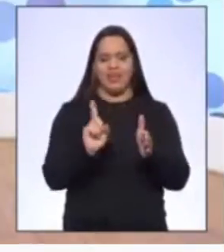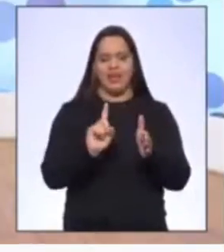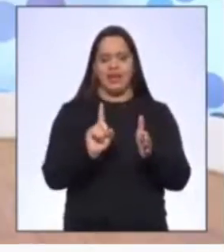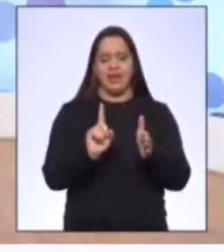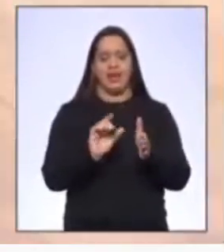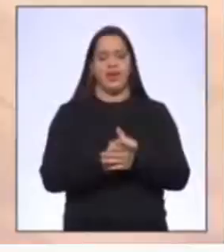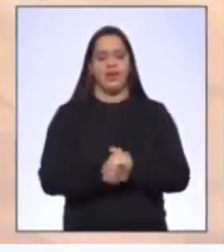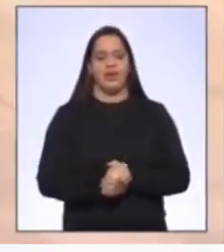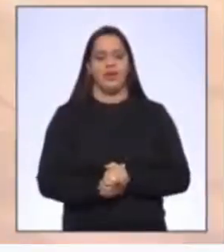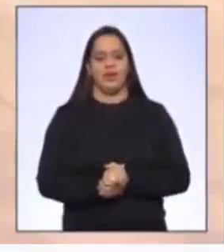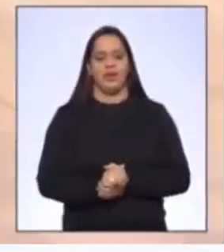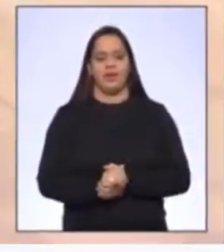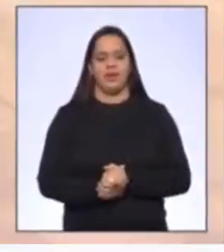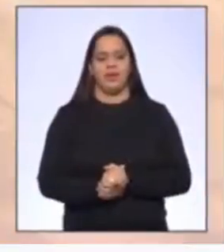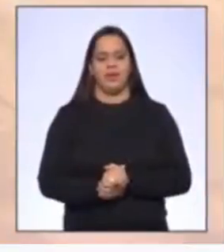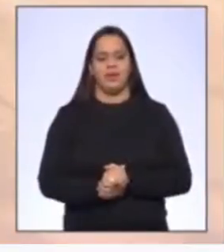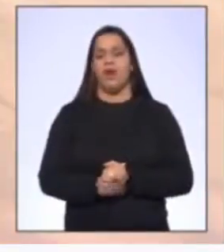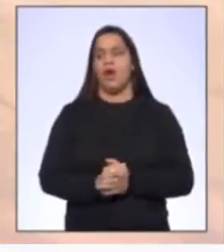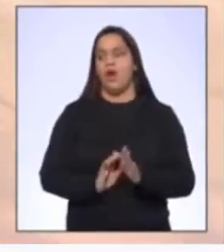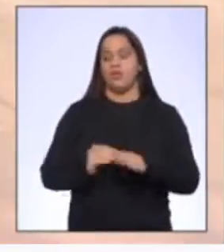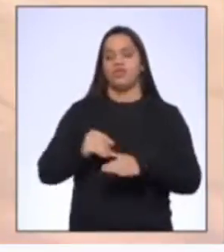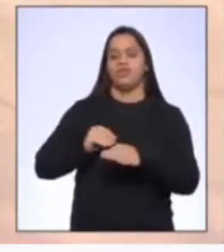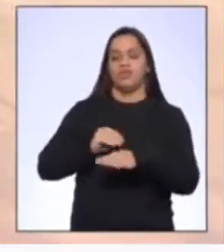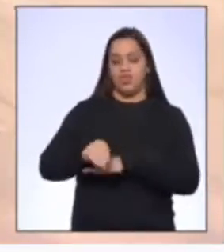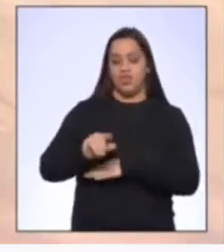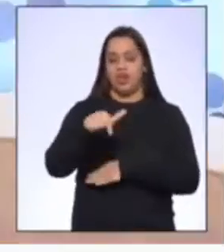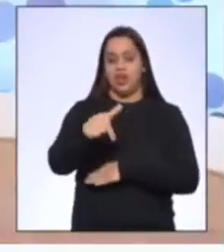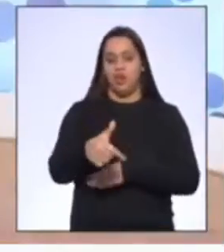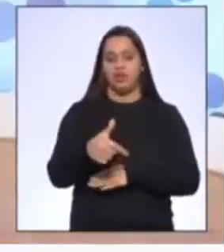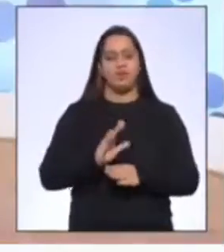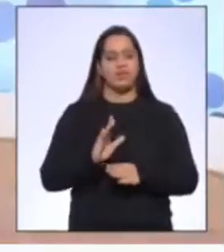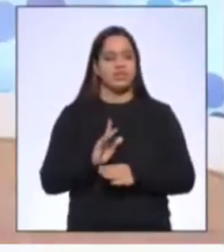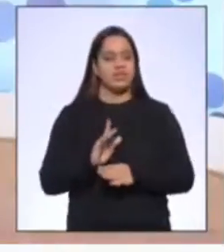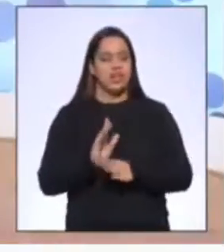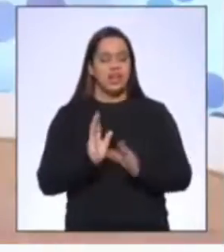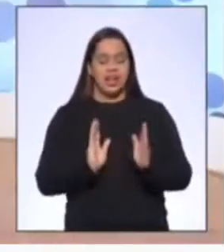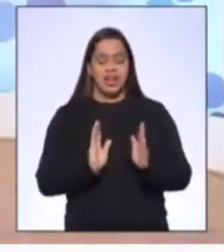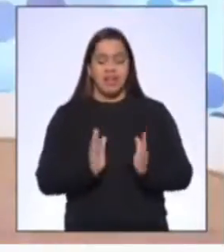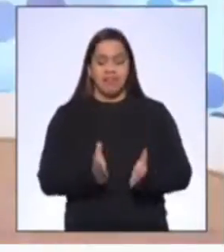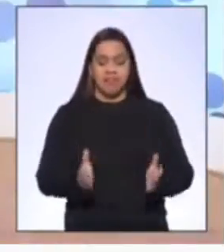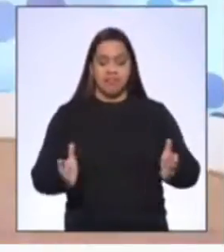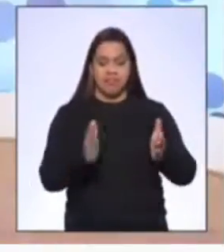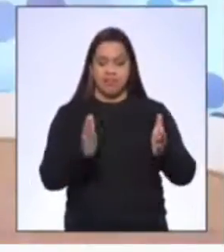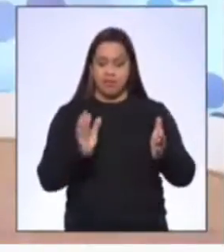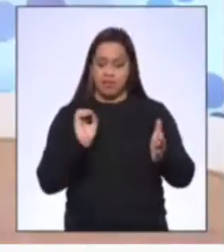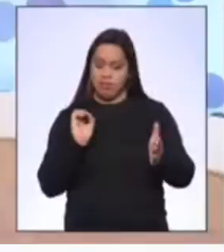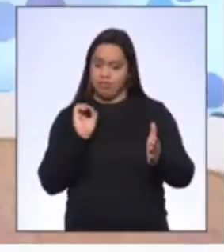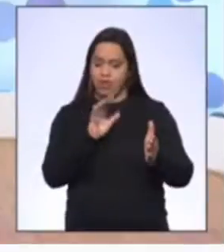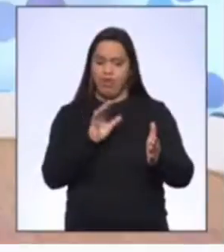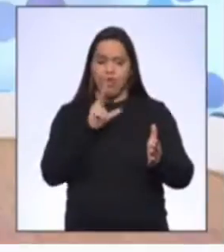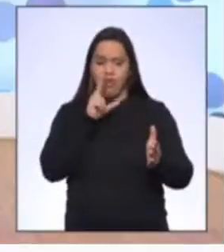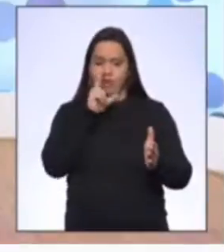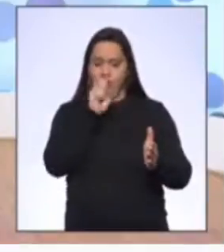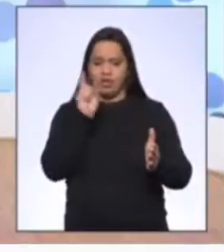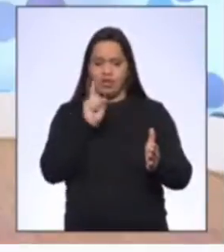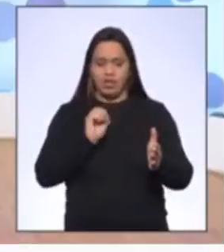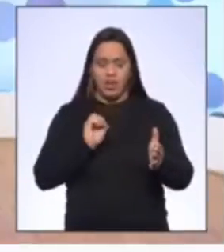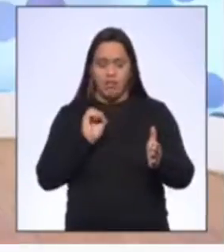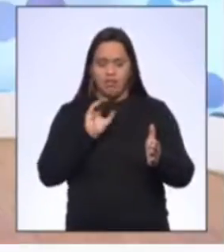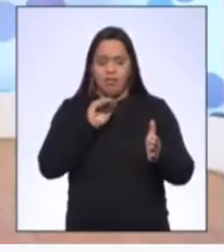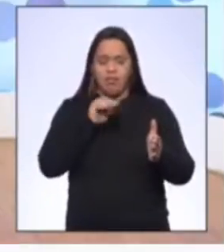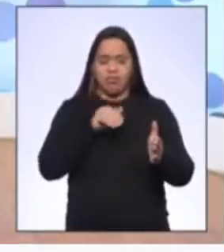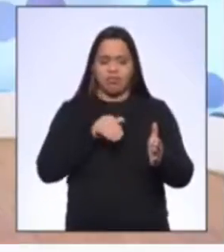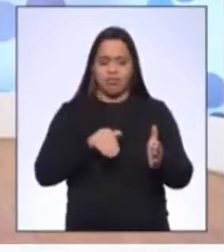aí a juliana agora você chegou você não jogou com tanta força e ela veio bem